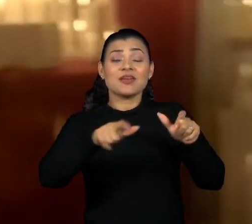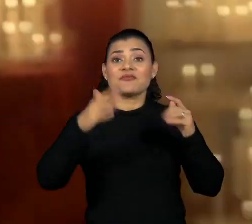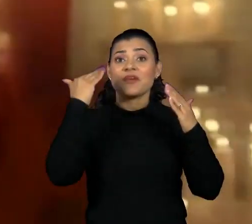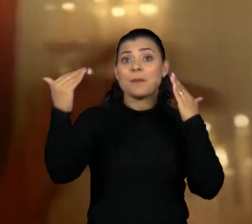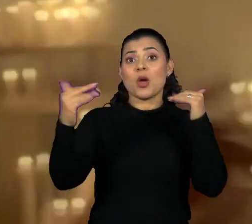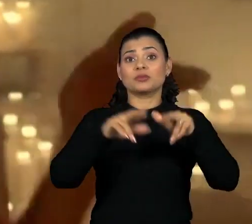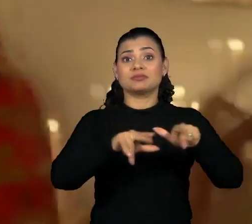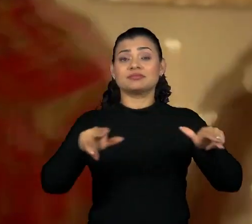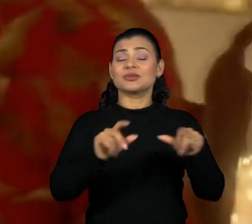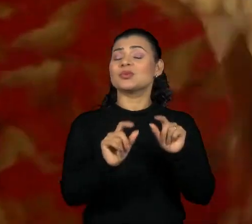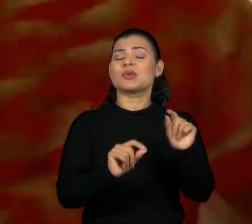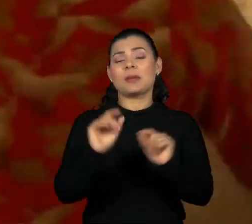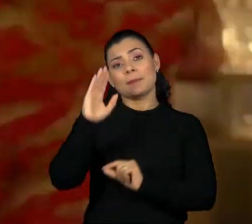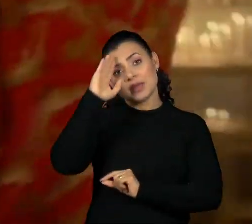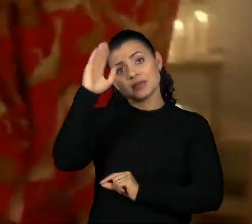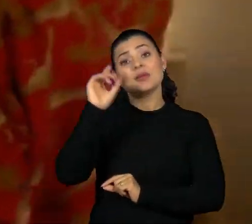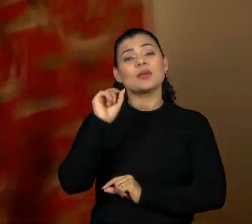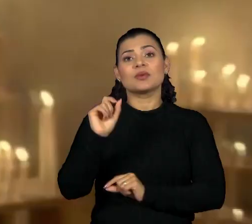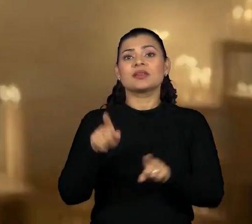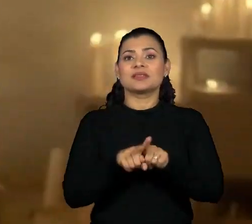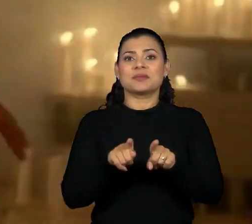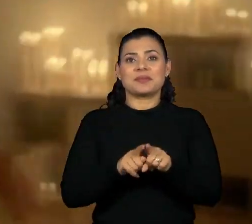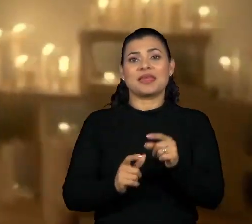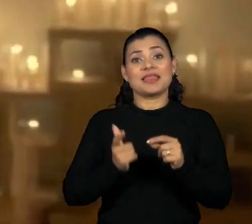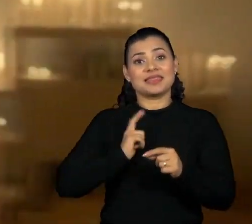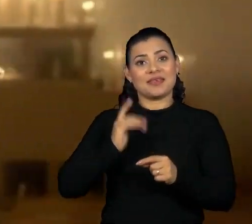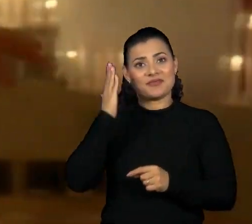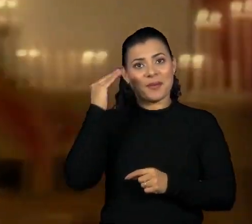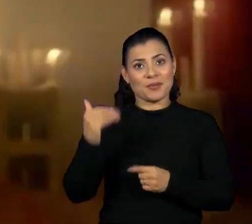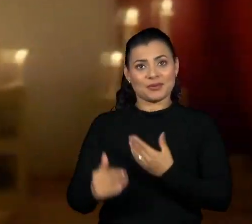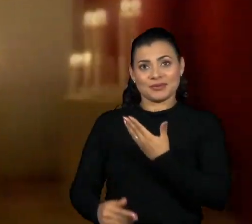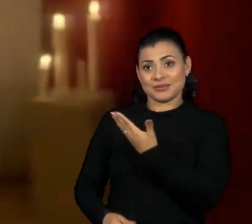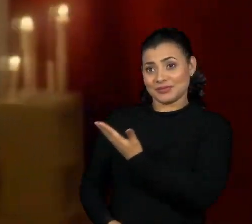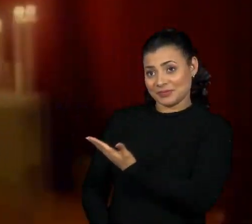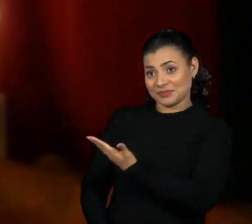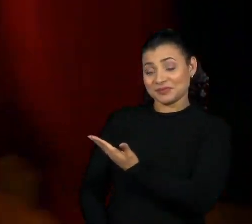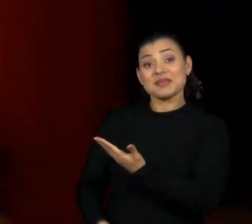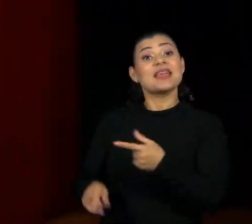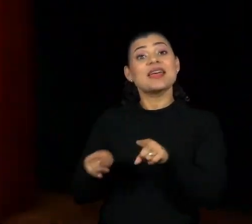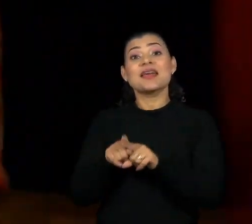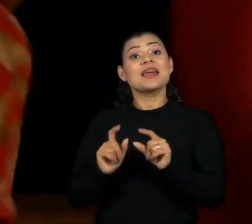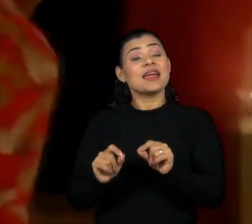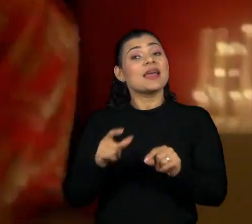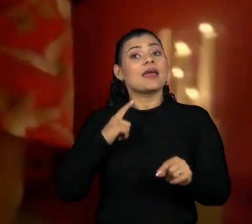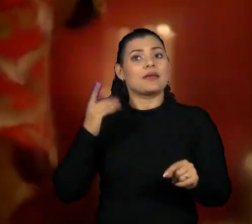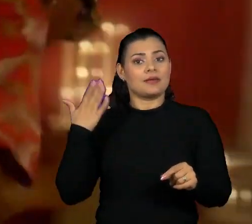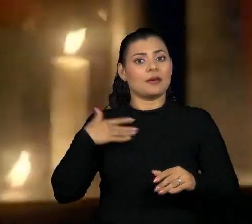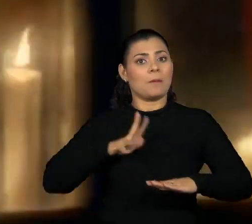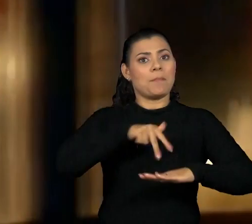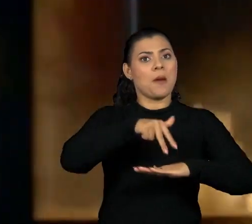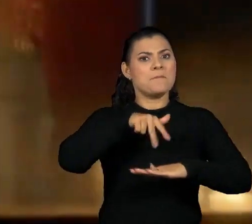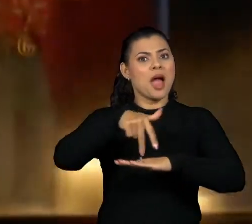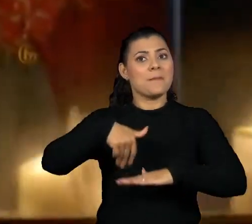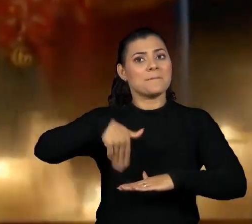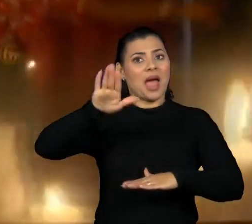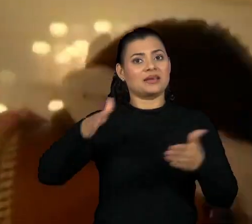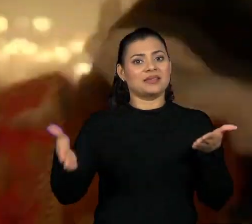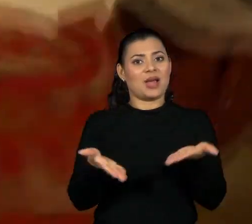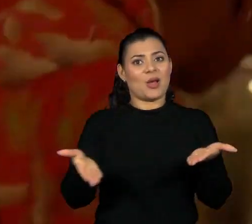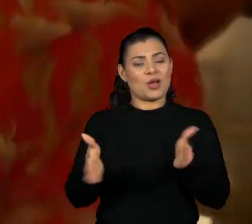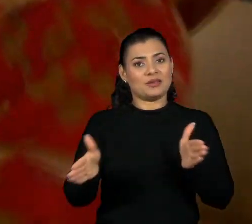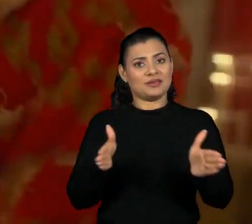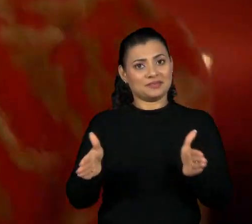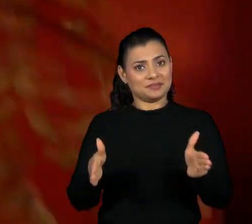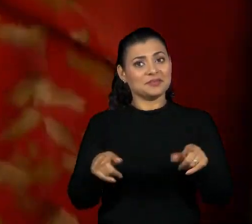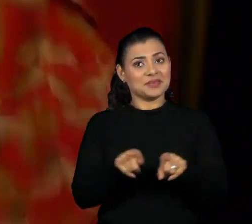talvez seja o Wizkid, né, que eu acho que já tem um tempo que está, enfim, se colocando aí de forma proeminente.